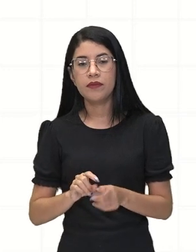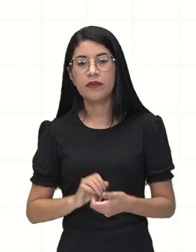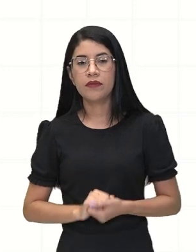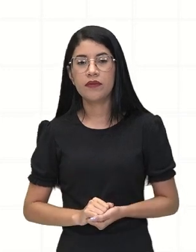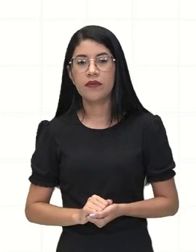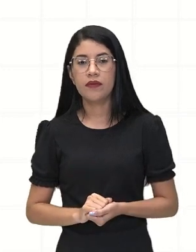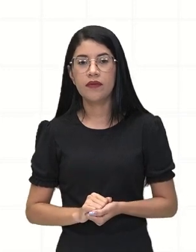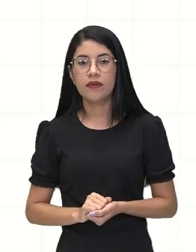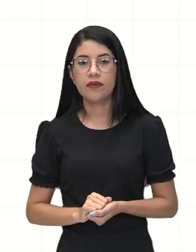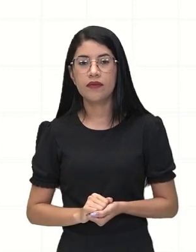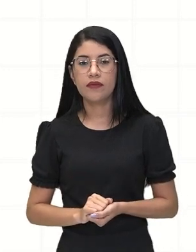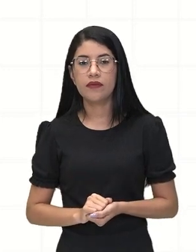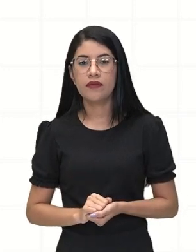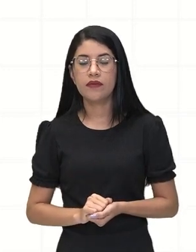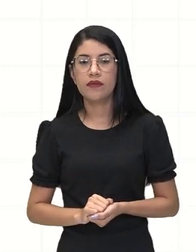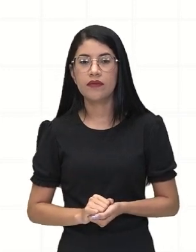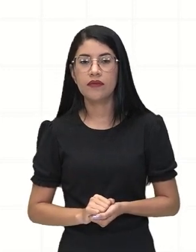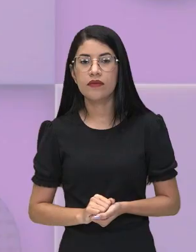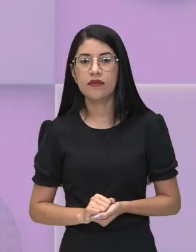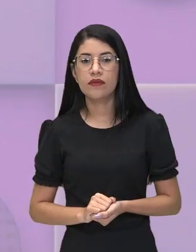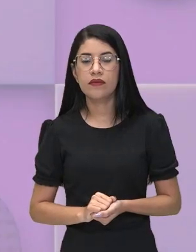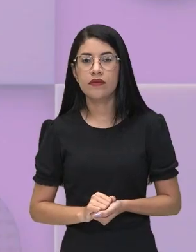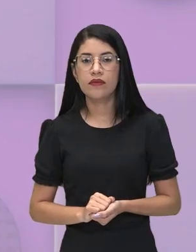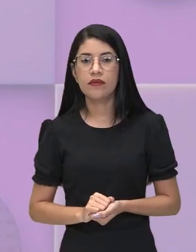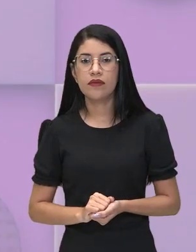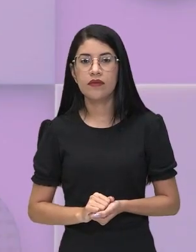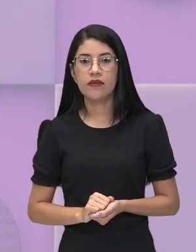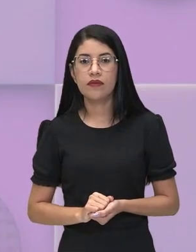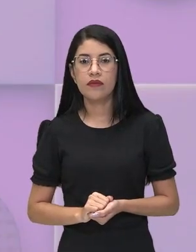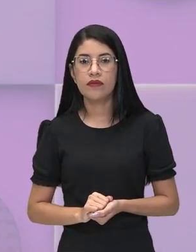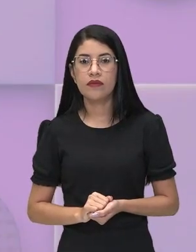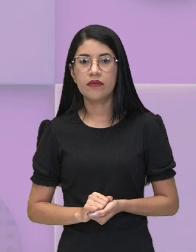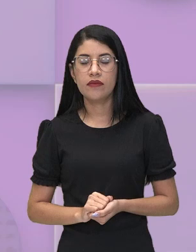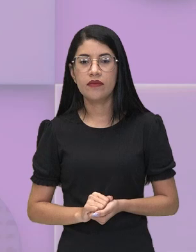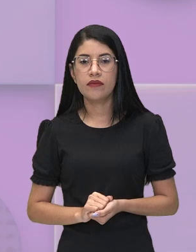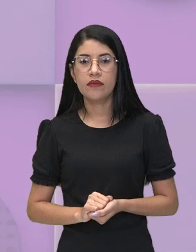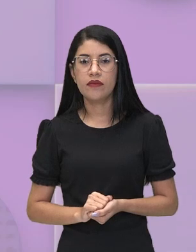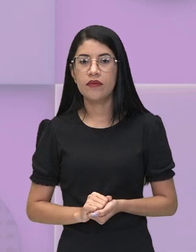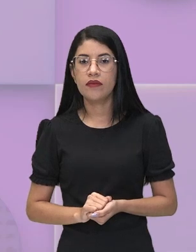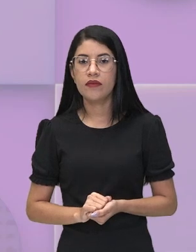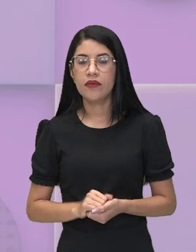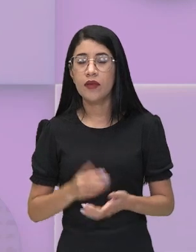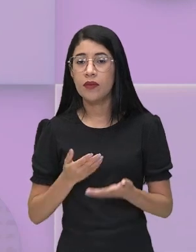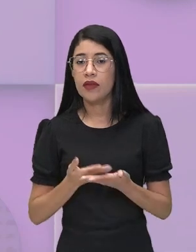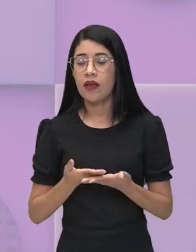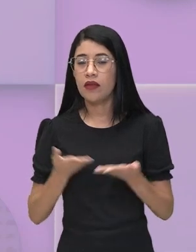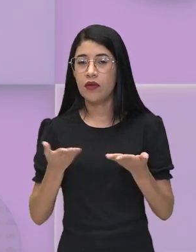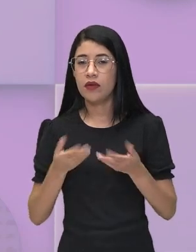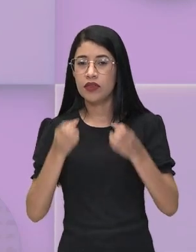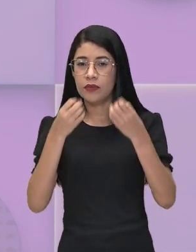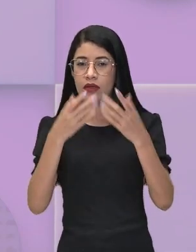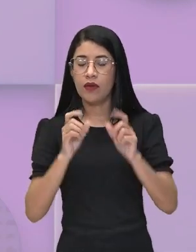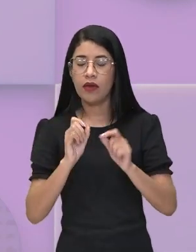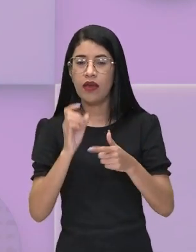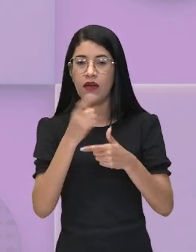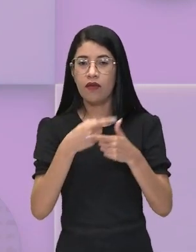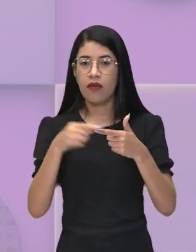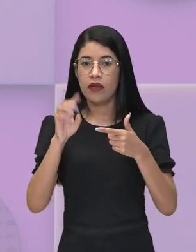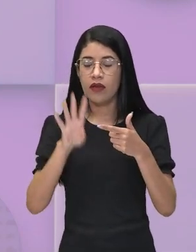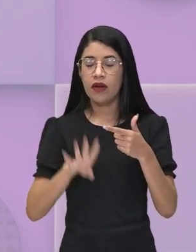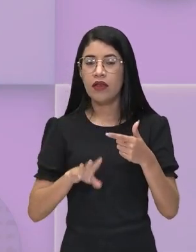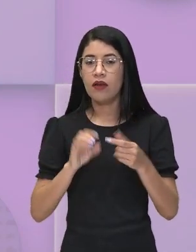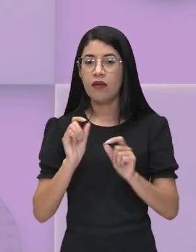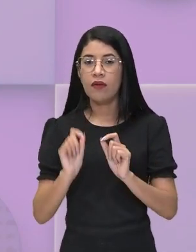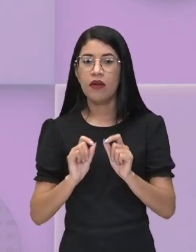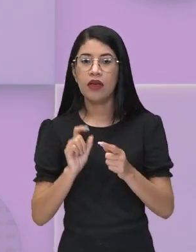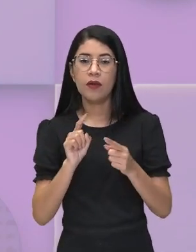da soma pela diferença. Então, nessa aula, falamos sobre fatoração